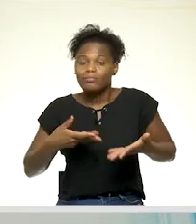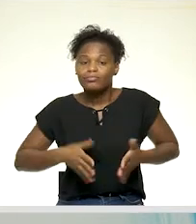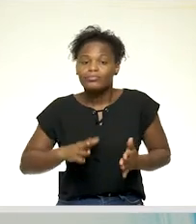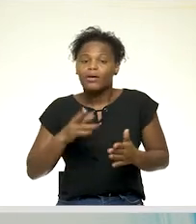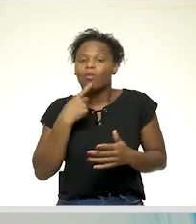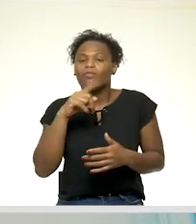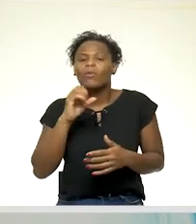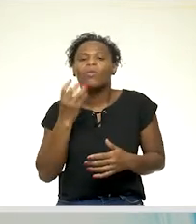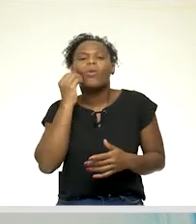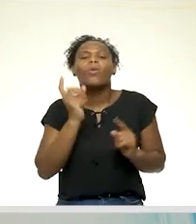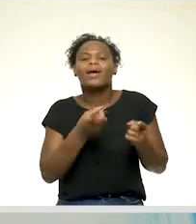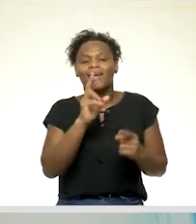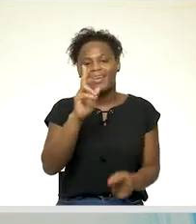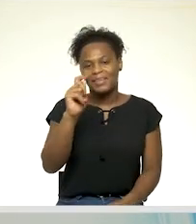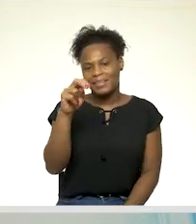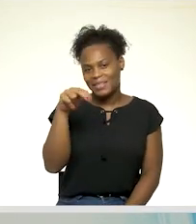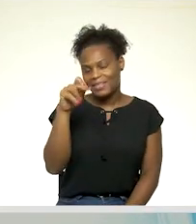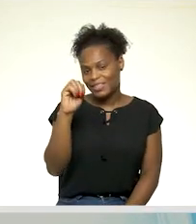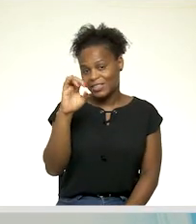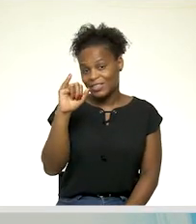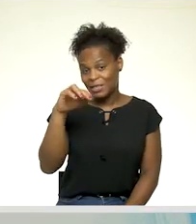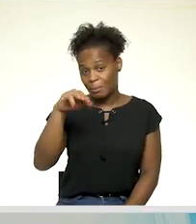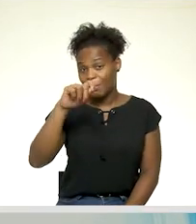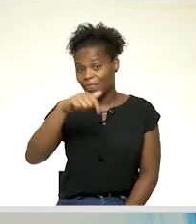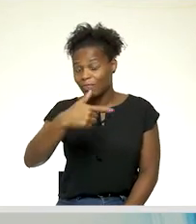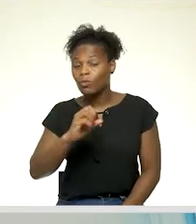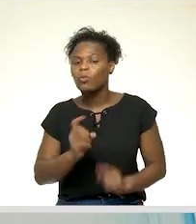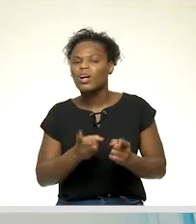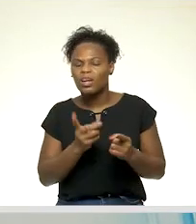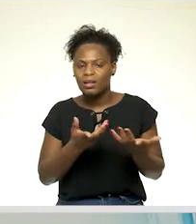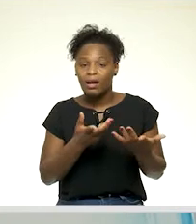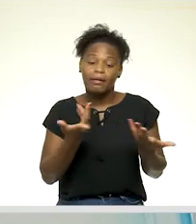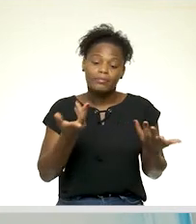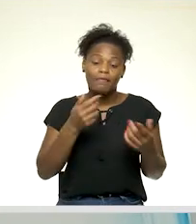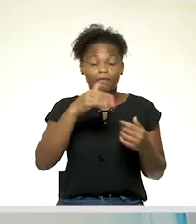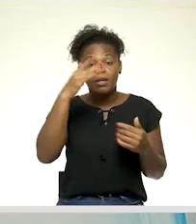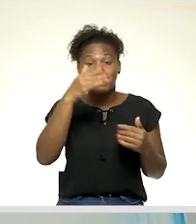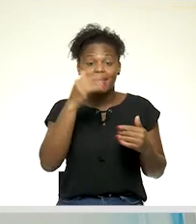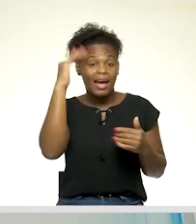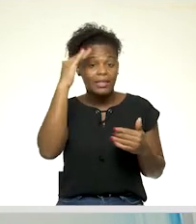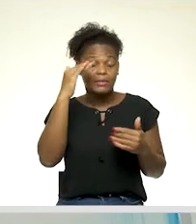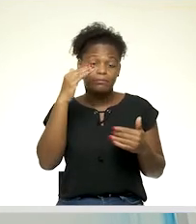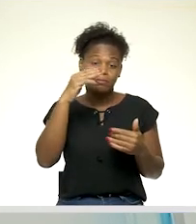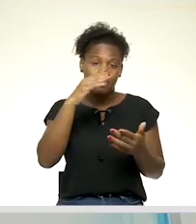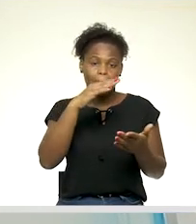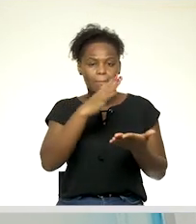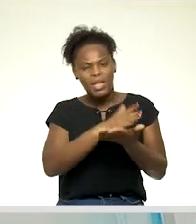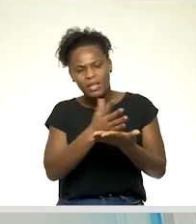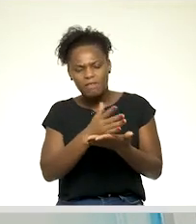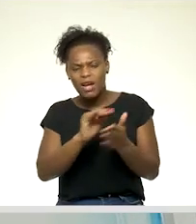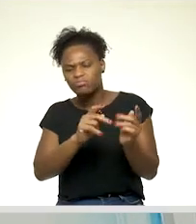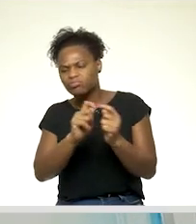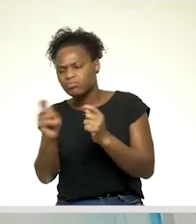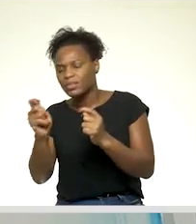o Renascimento situa-se entre a Idade Medieval e a Idade Moderna. É tipo um